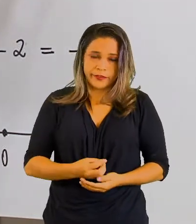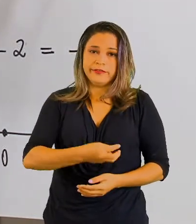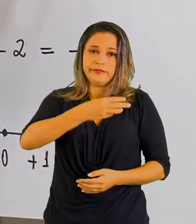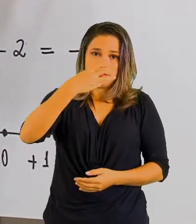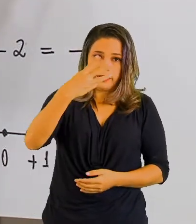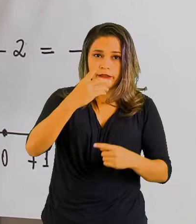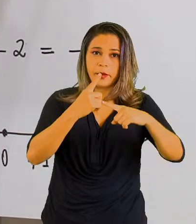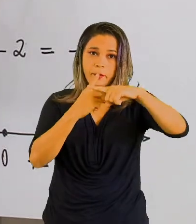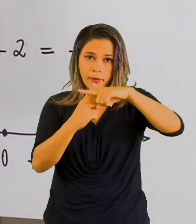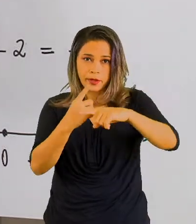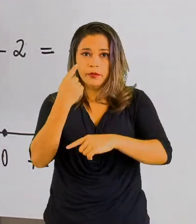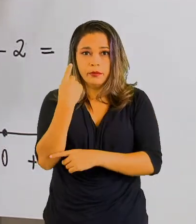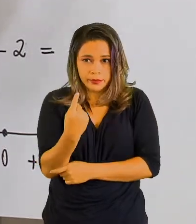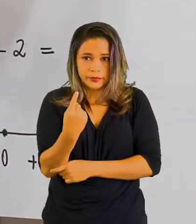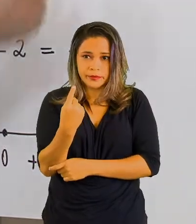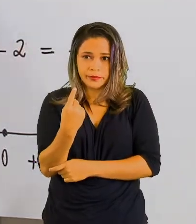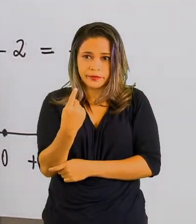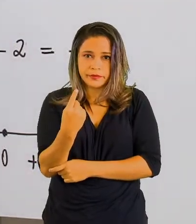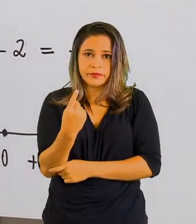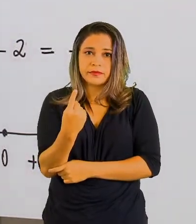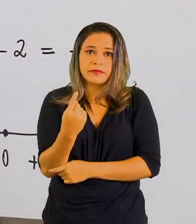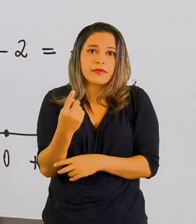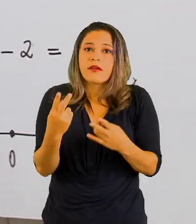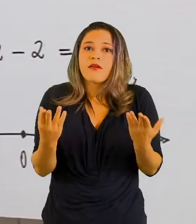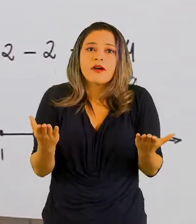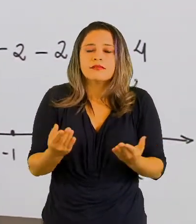1. E aí 3 mais 1 é igual a 4.